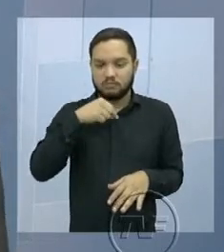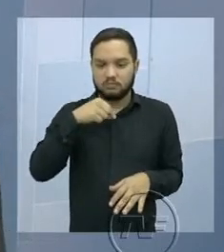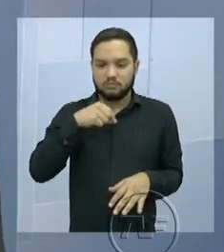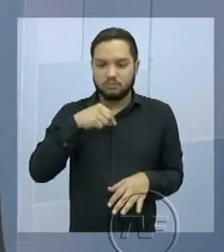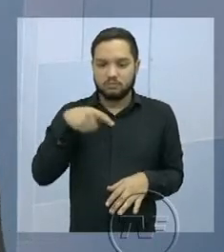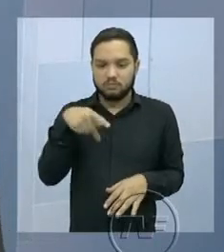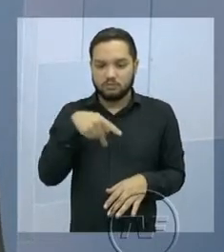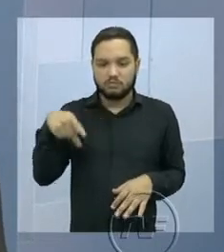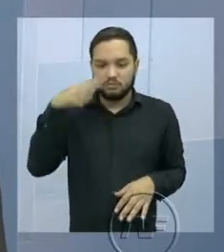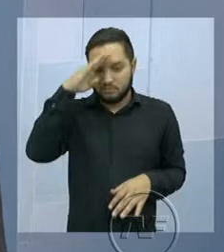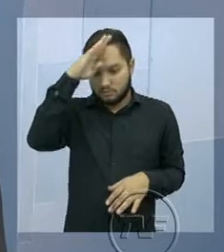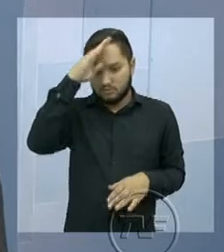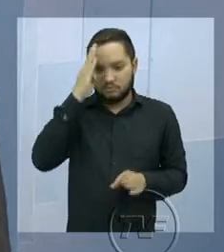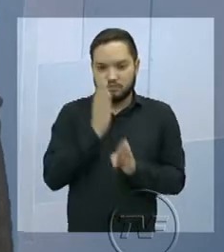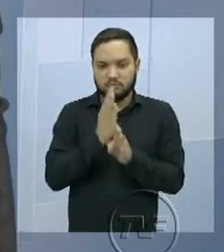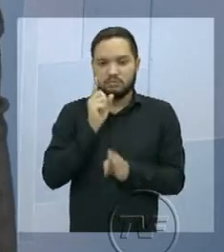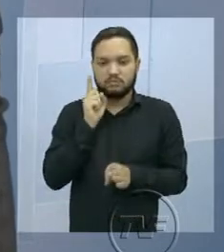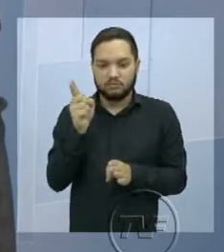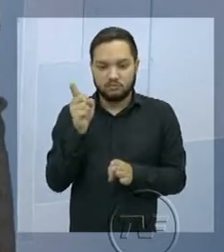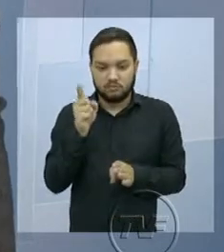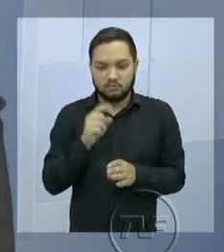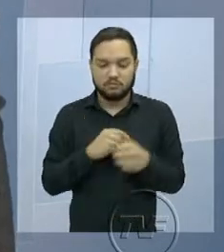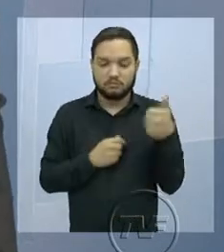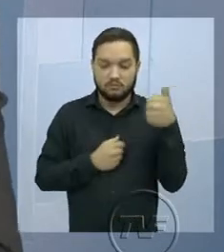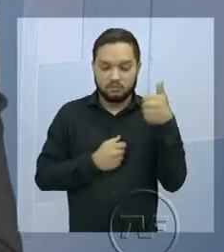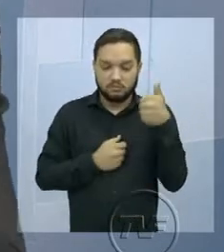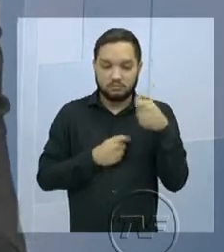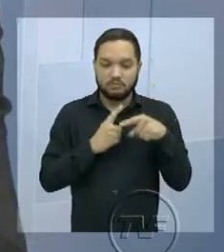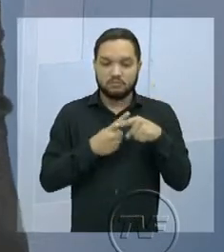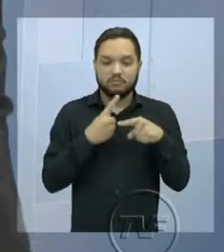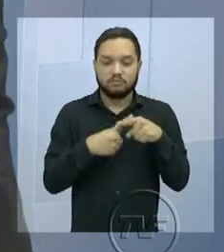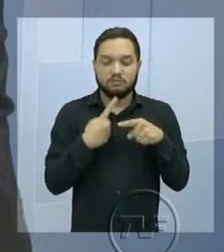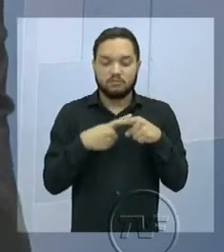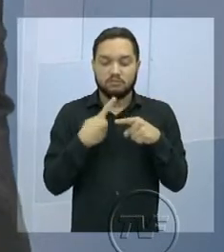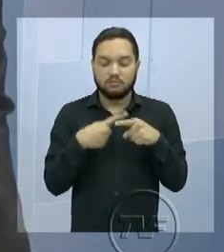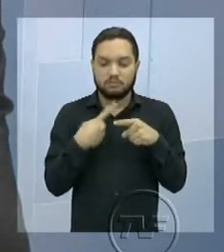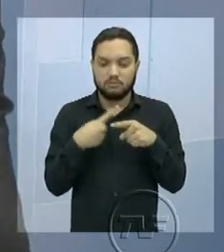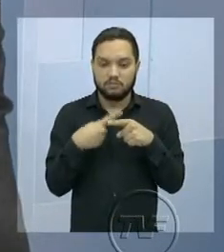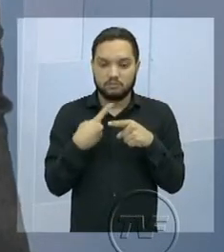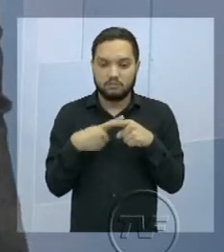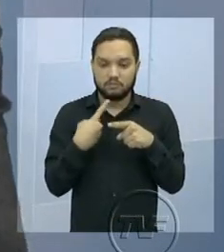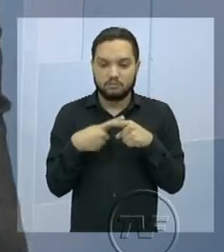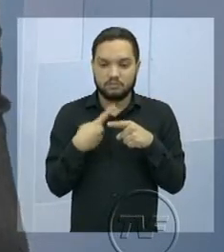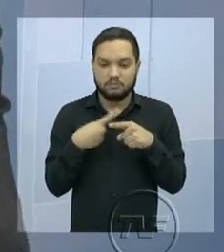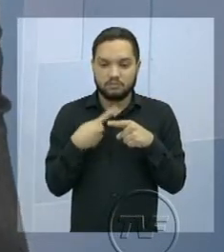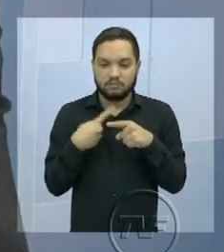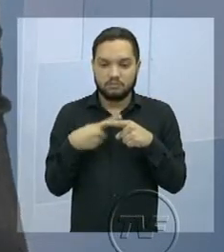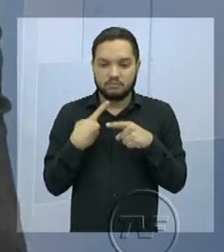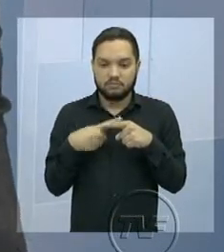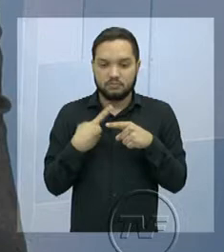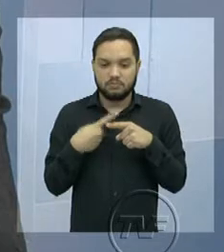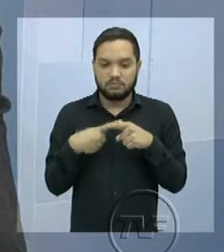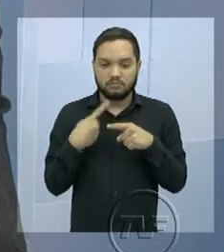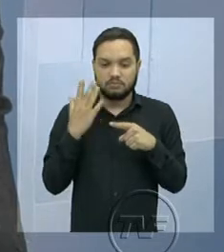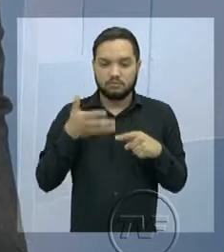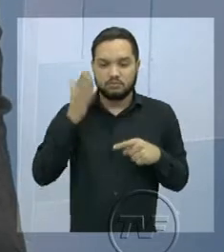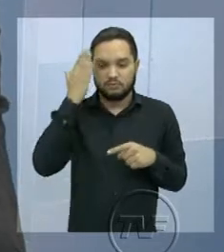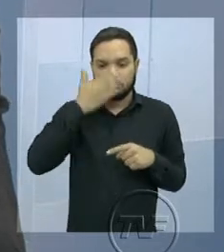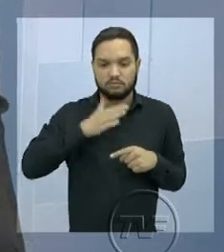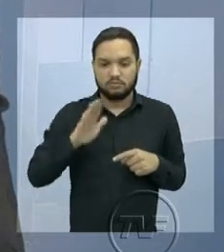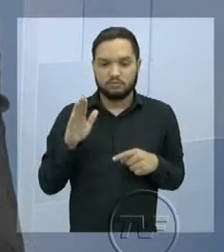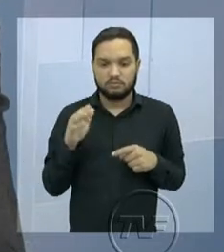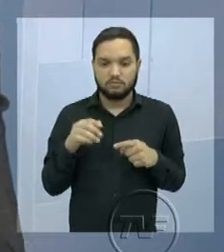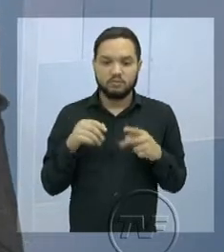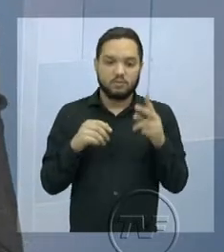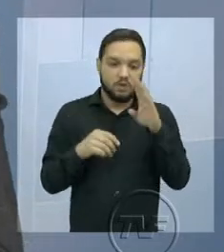foi o presidente Jair Messias Bolsonaro. A primeira foi quando ficou muito bem comprovado, nem ele